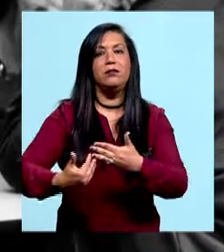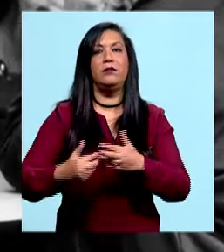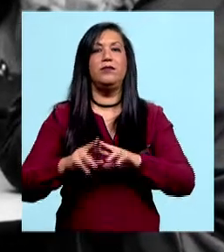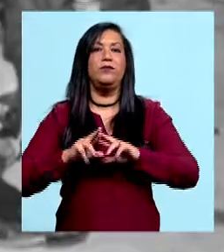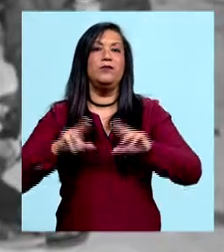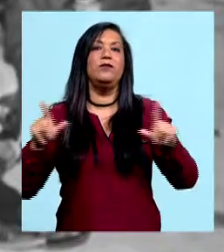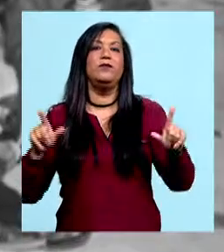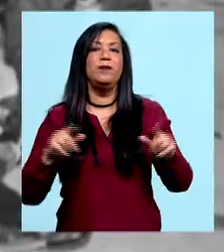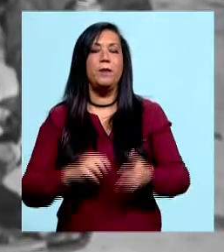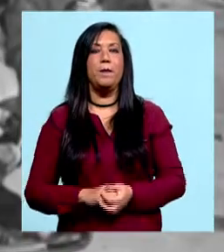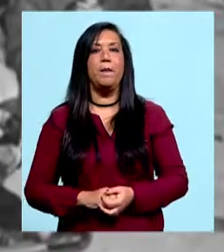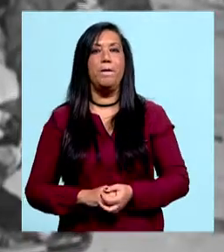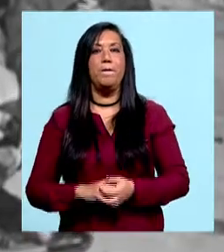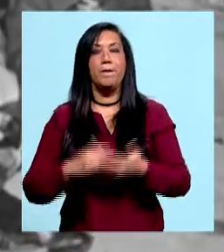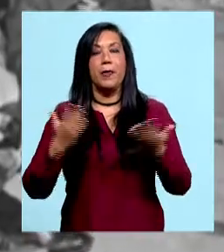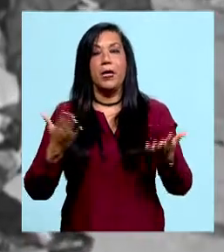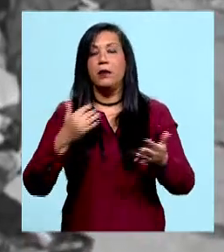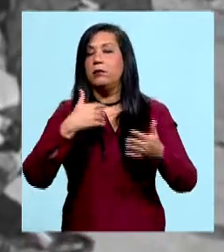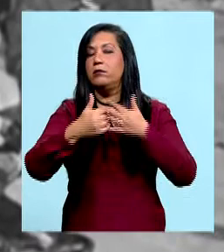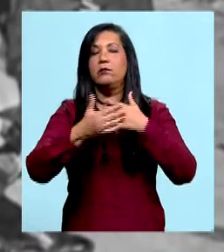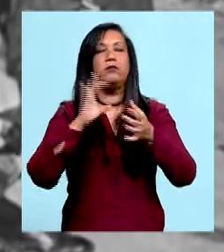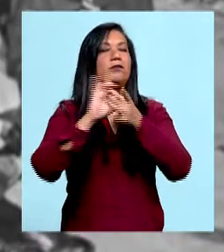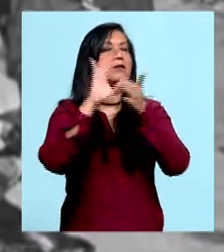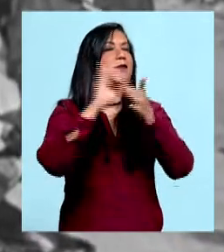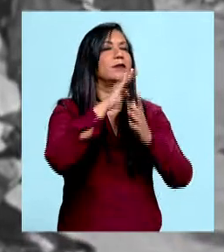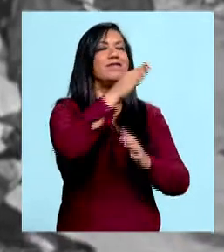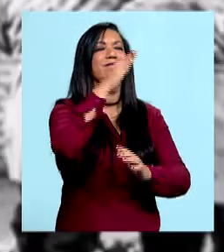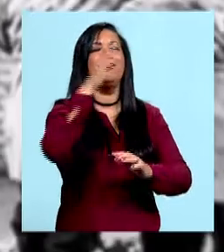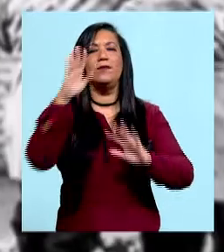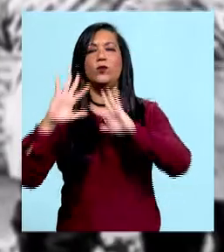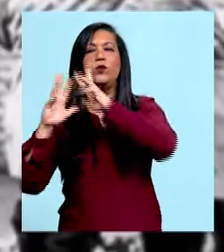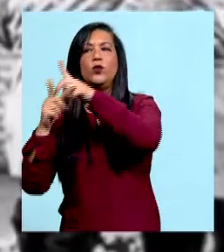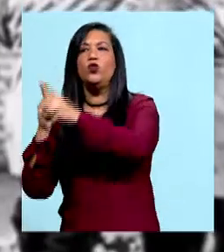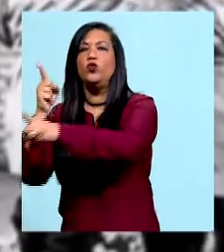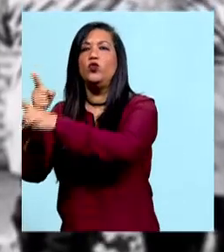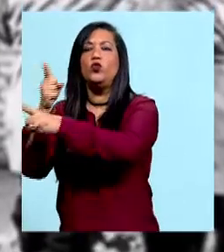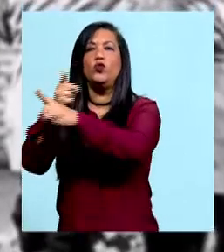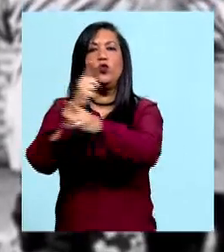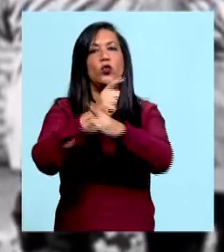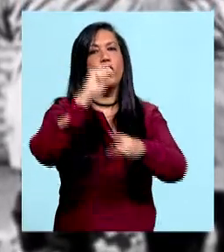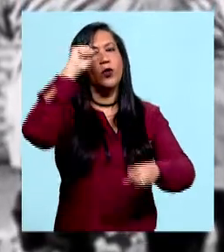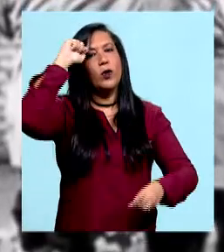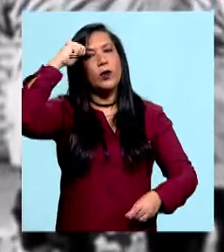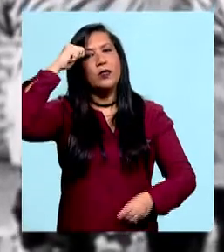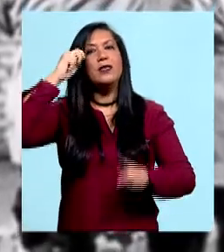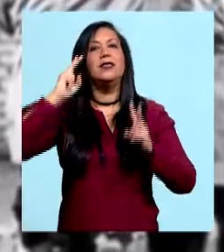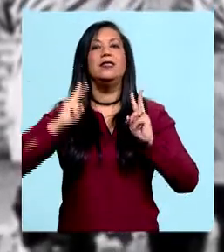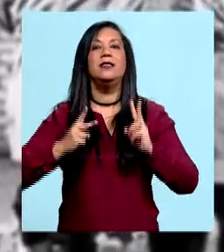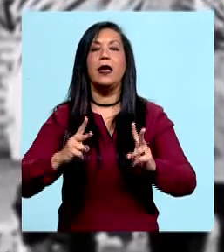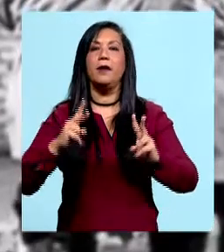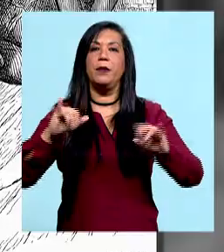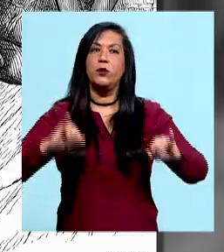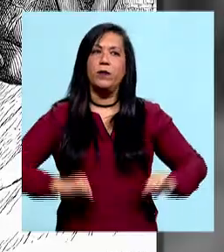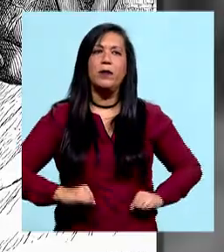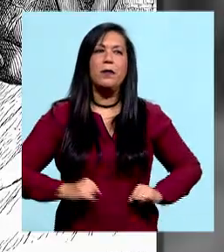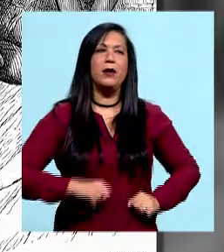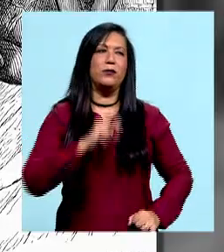diferentes. Vou a qualquer parte do mundo, onde os negros estão, é um lugar sempre de